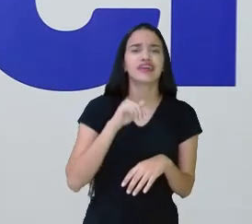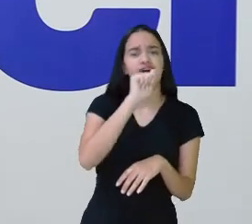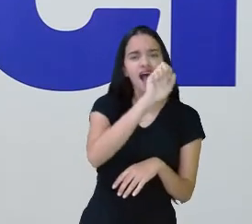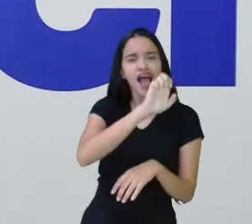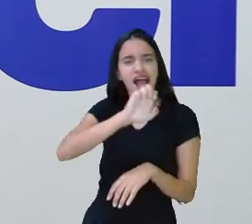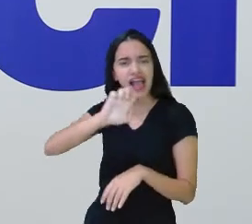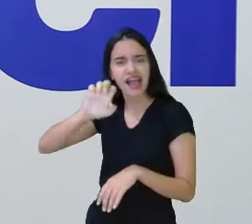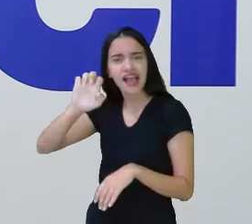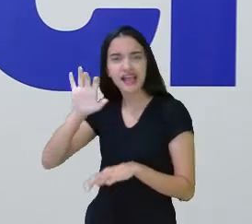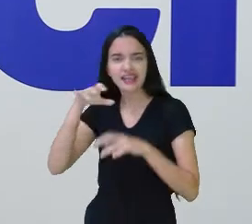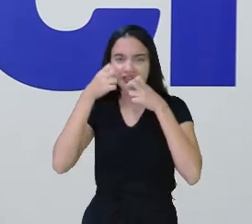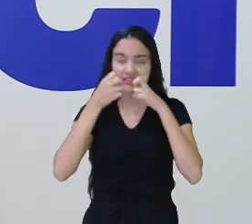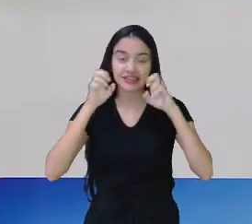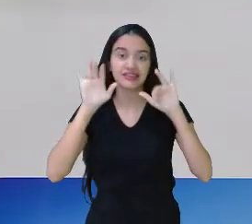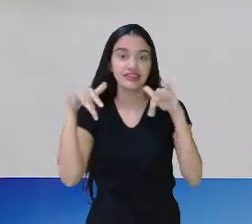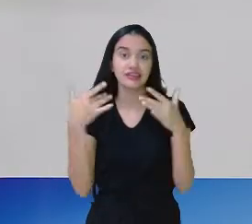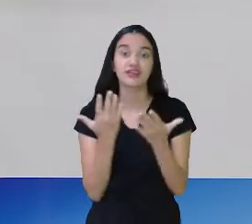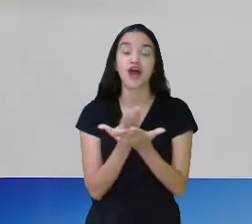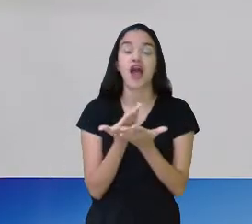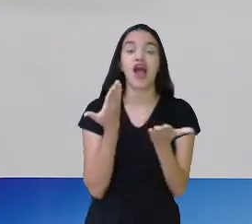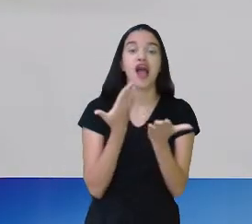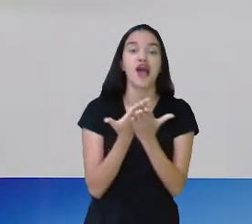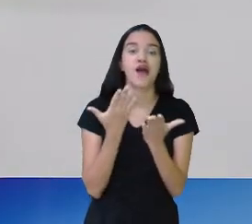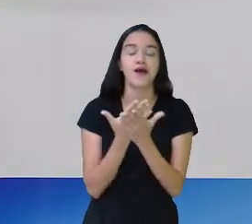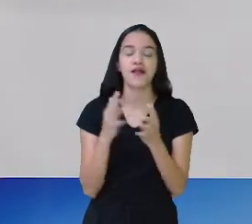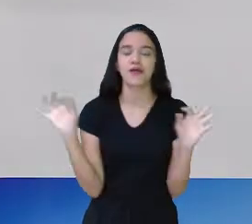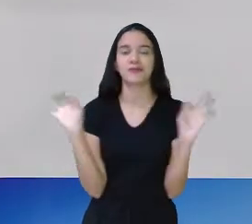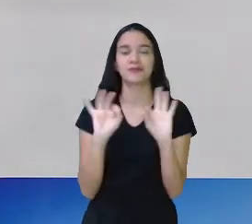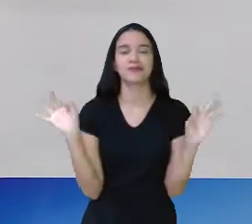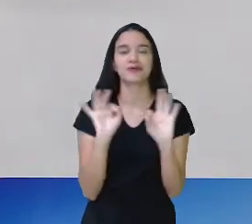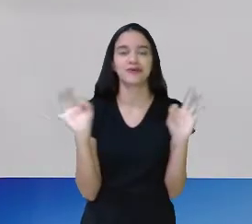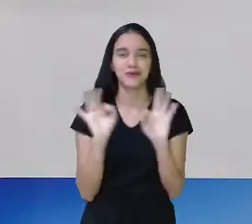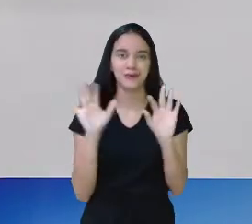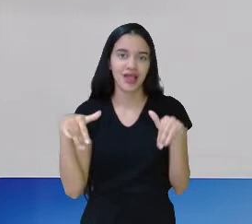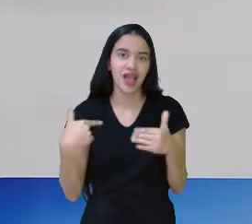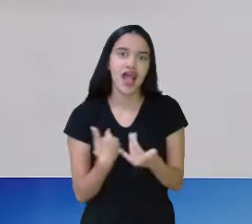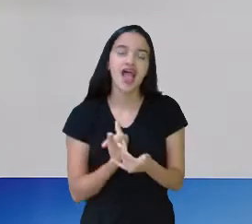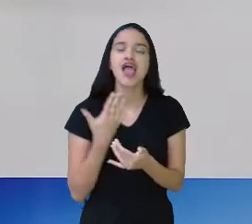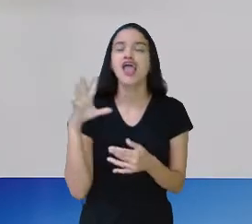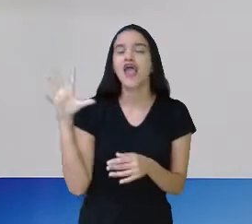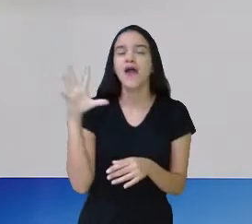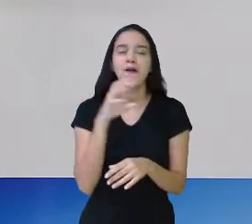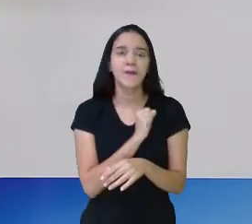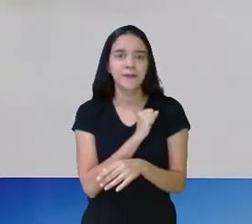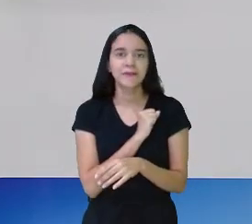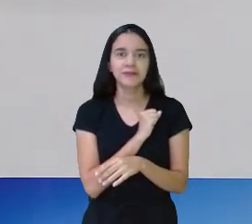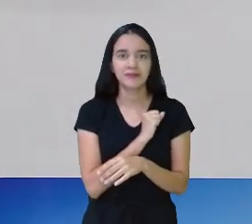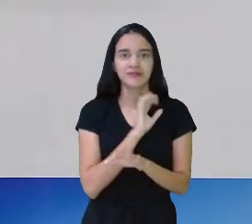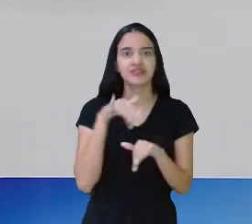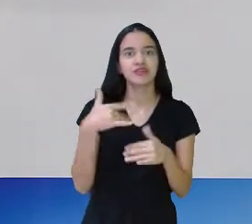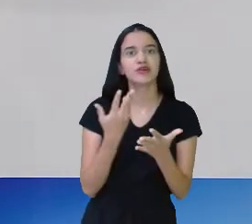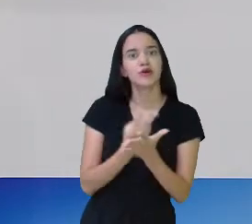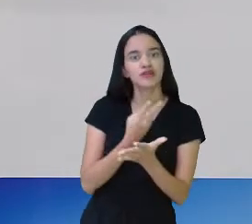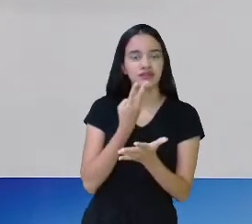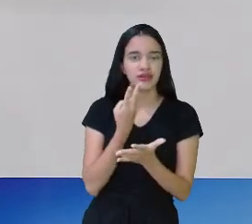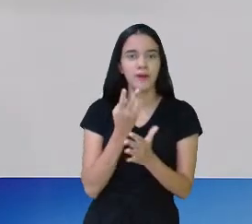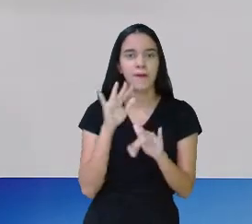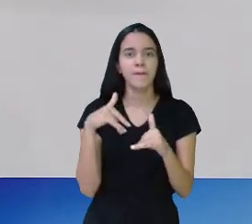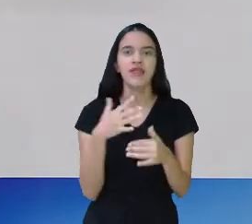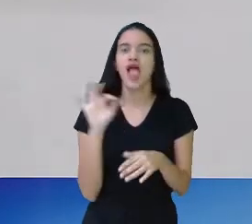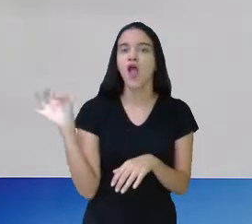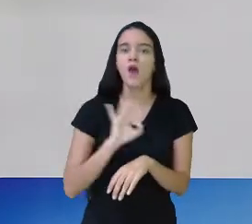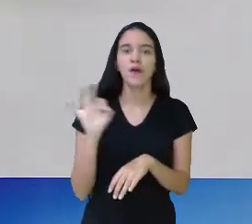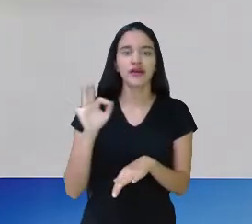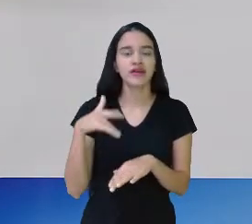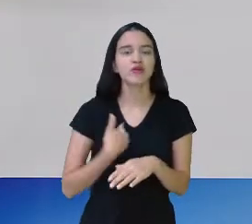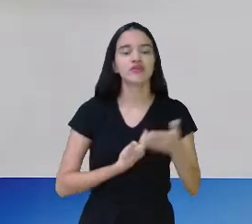ser, olha. Vai ser joia. Já começaram com tudo, né? E eu amo quando isso acontece. Adoro quando